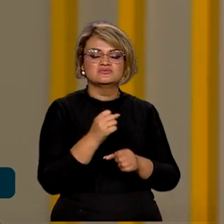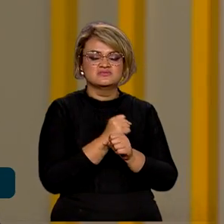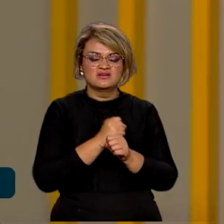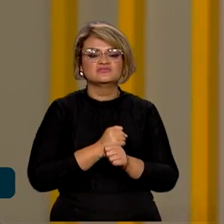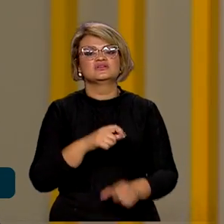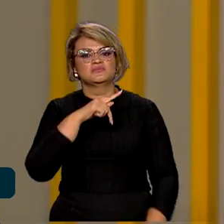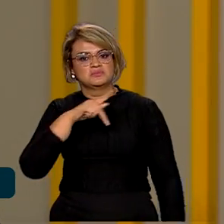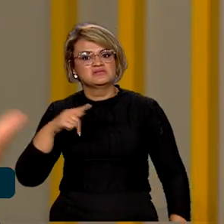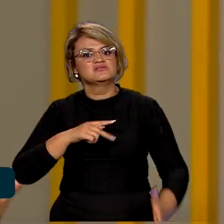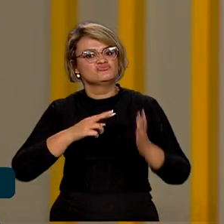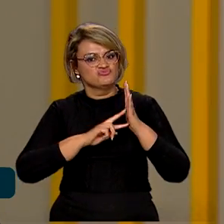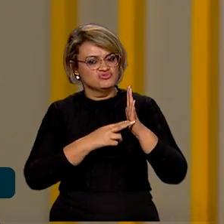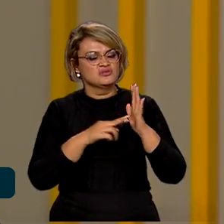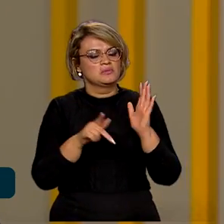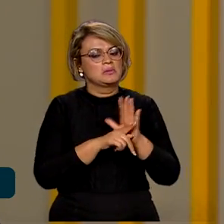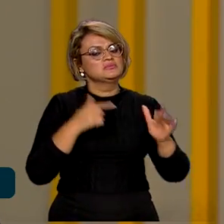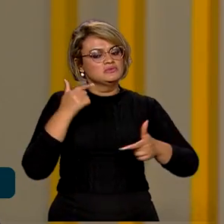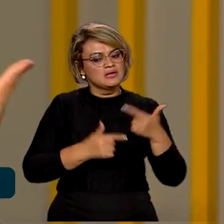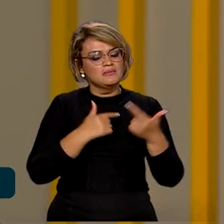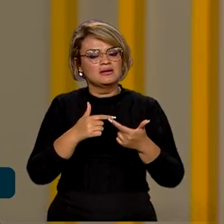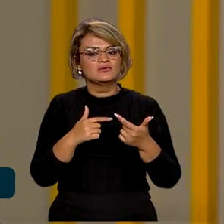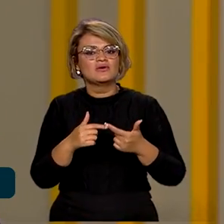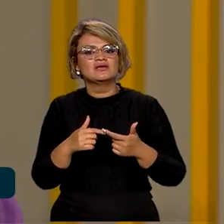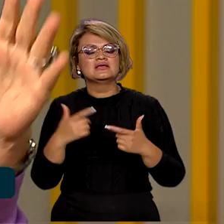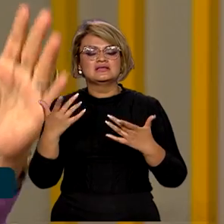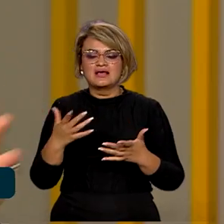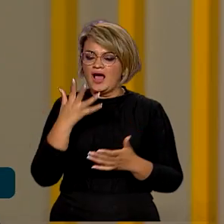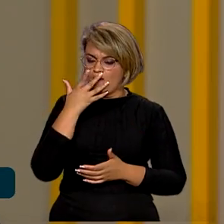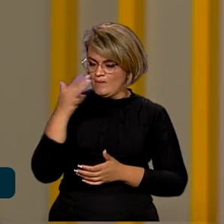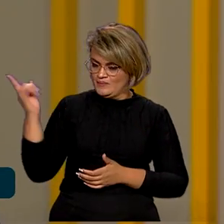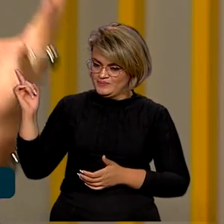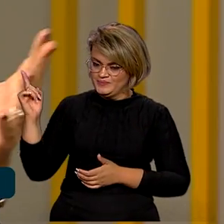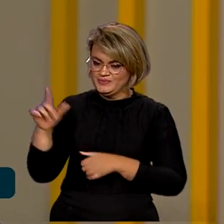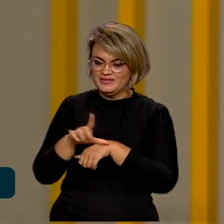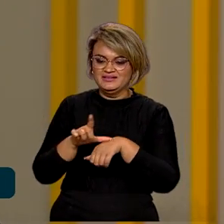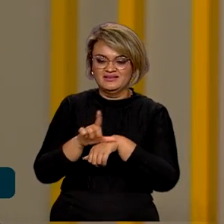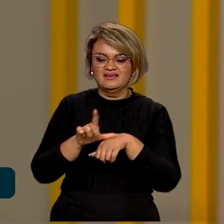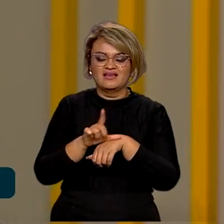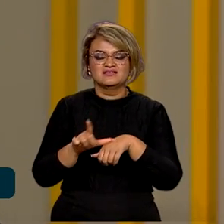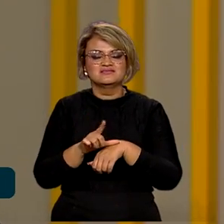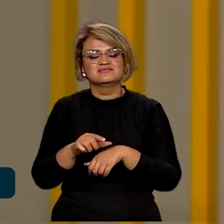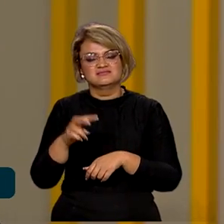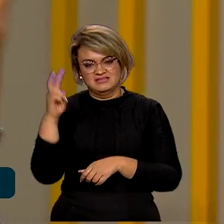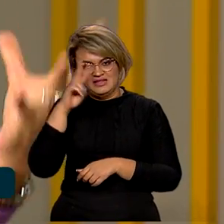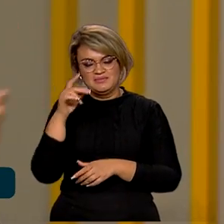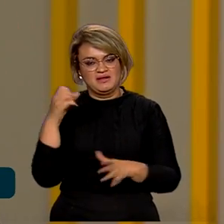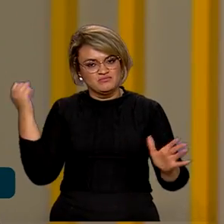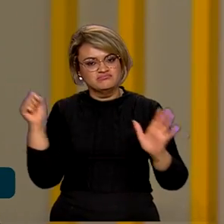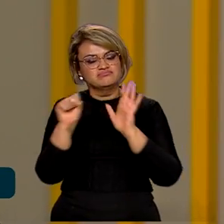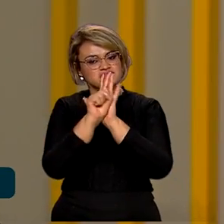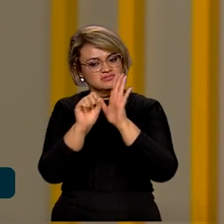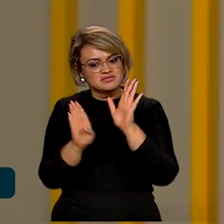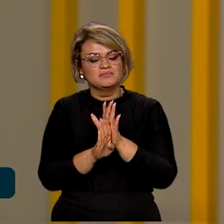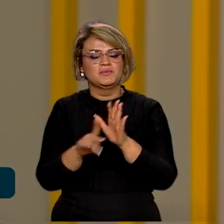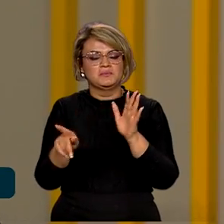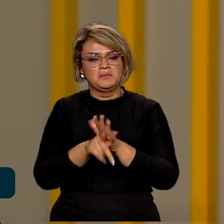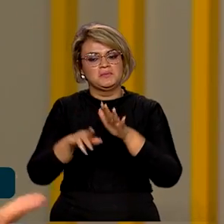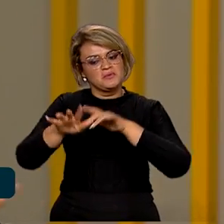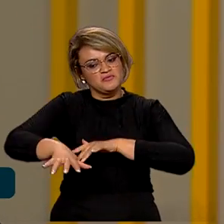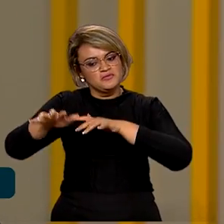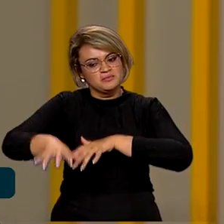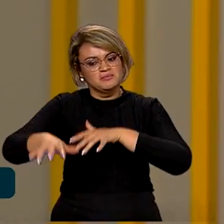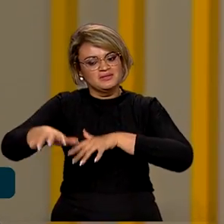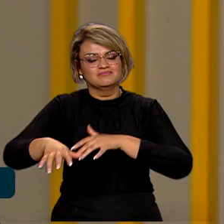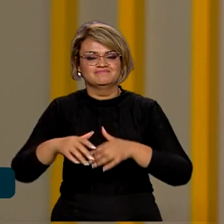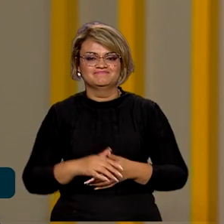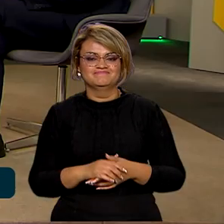do sindicato, né, dos trabalhadores, e a cor lilás, então, é a cor, né, que é considerada um símbolo das Margaridas, além, claro, da